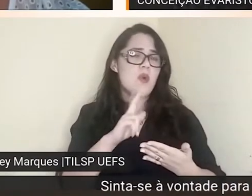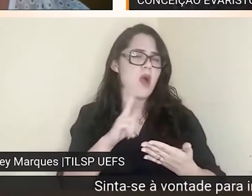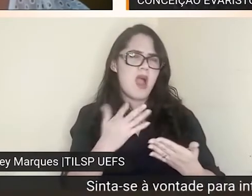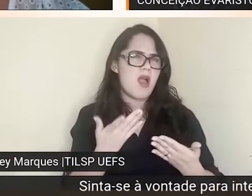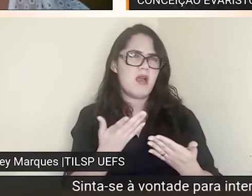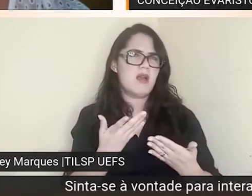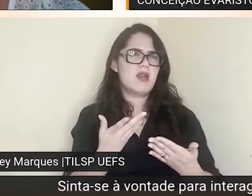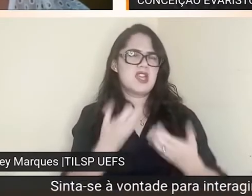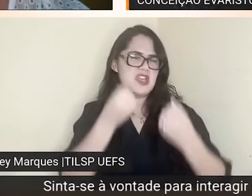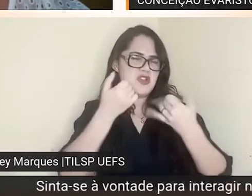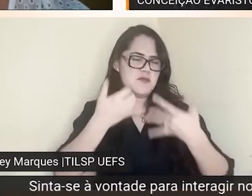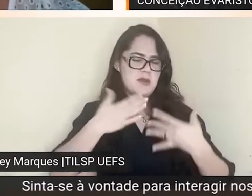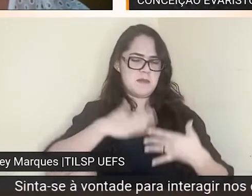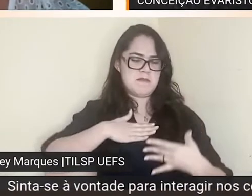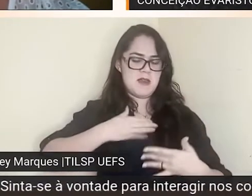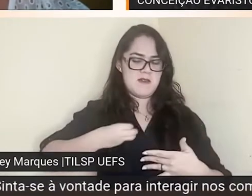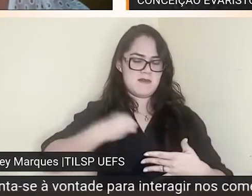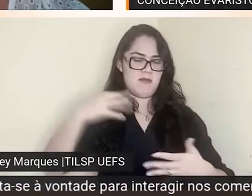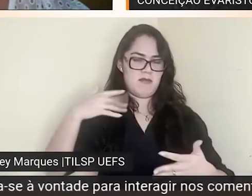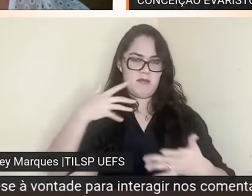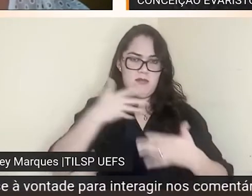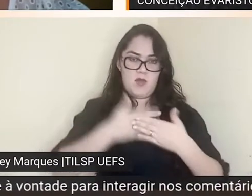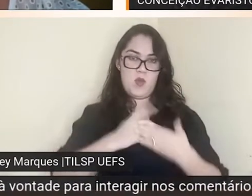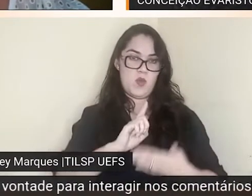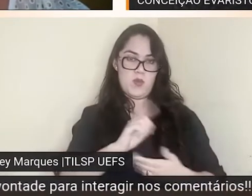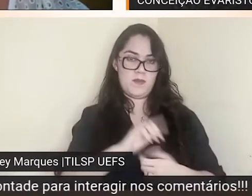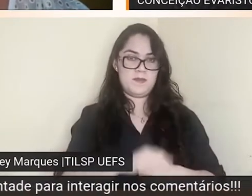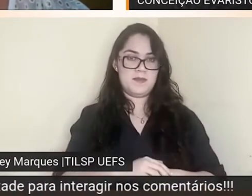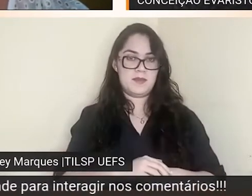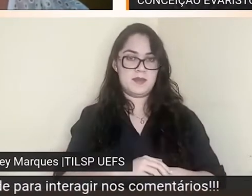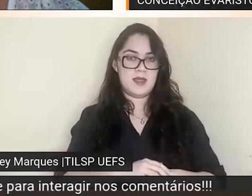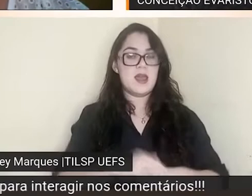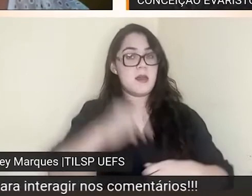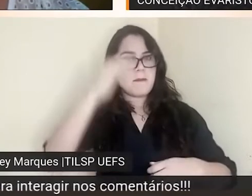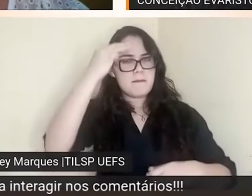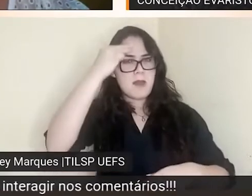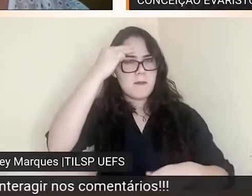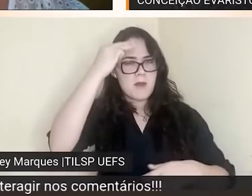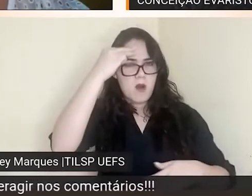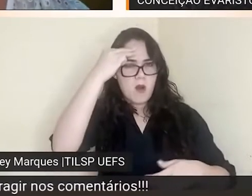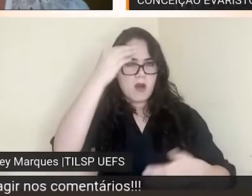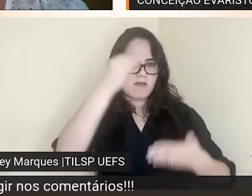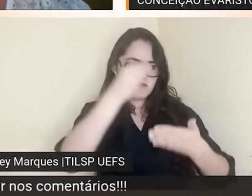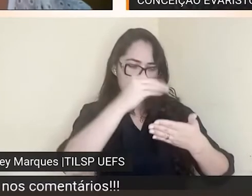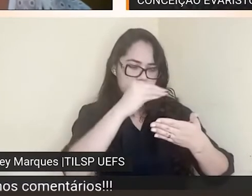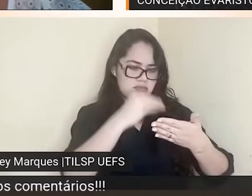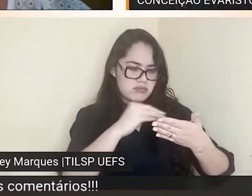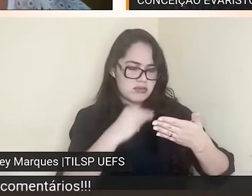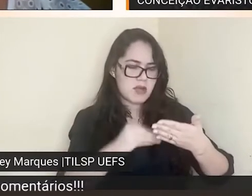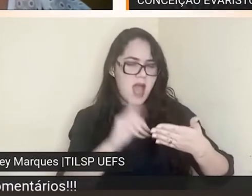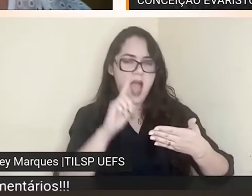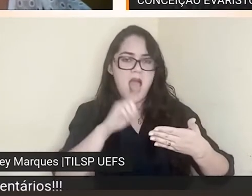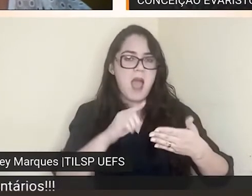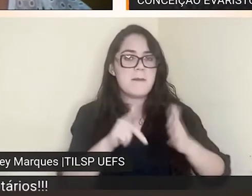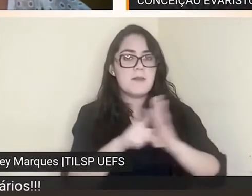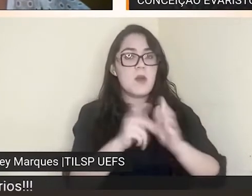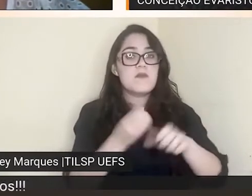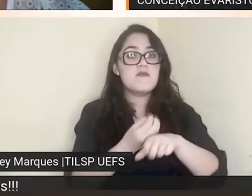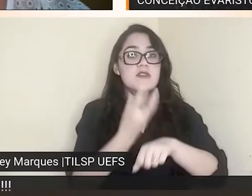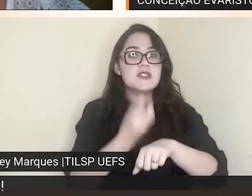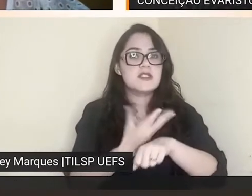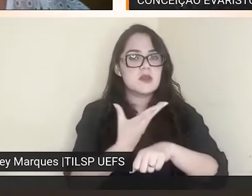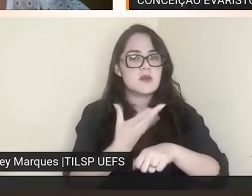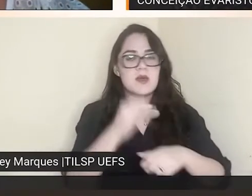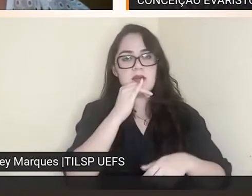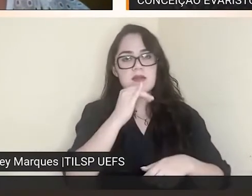memórias que se apresentam nessa obra são memórias ficcionalizadas. Por exemplo, em Becos da Memória, nós